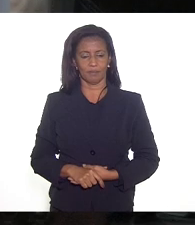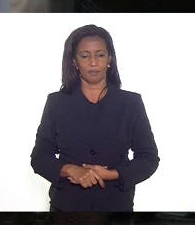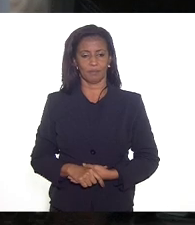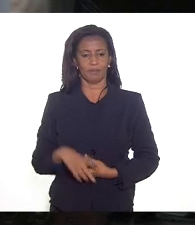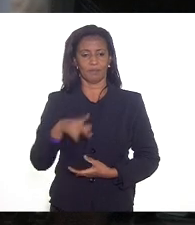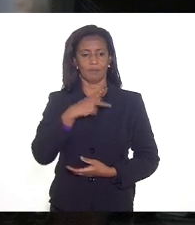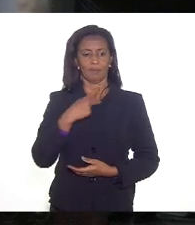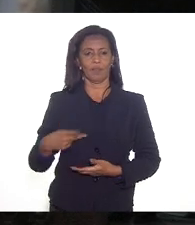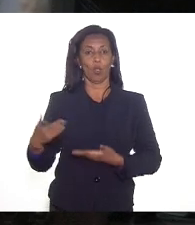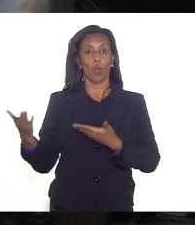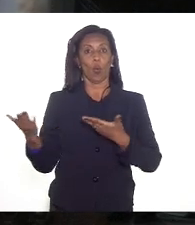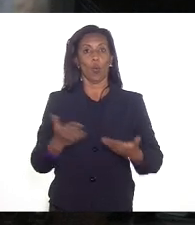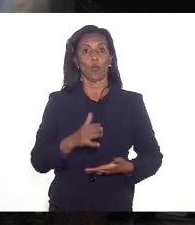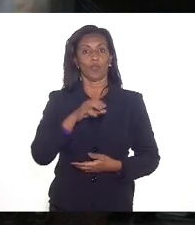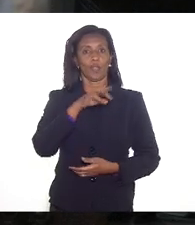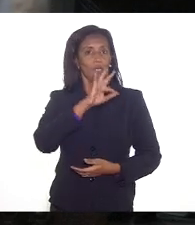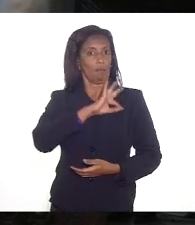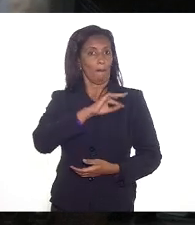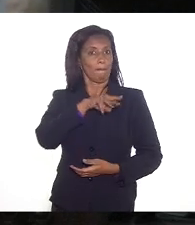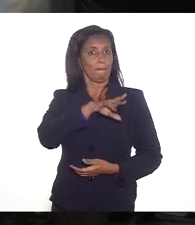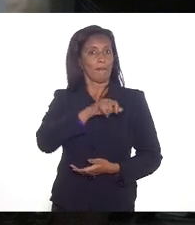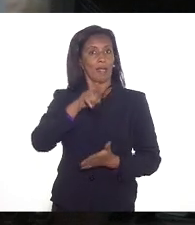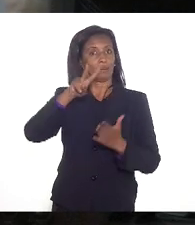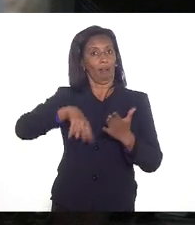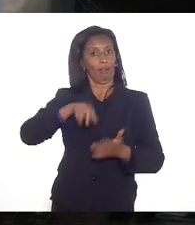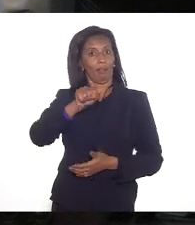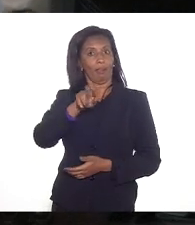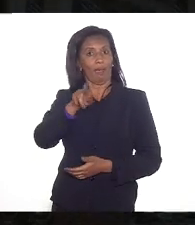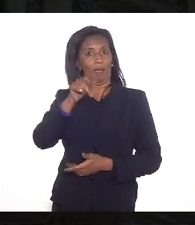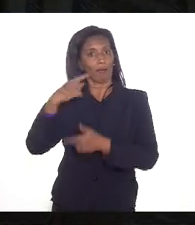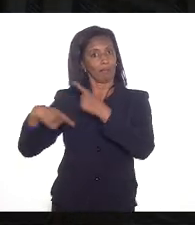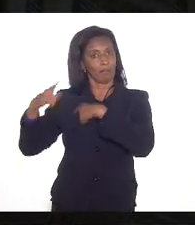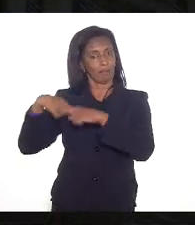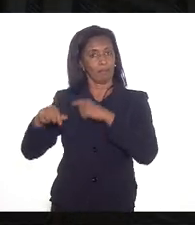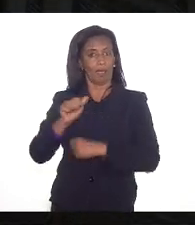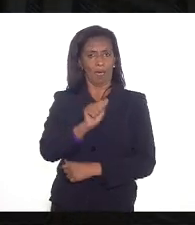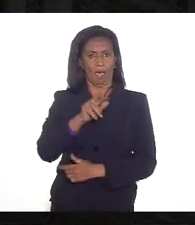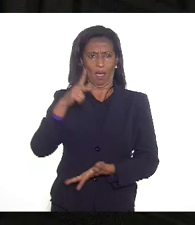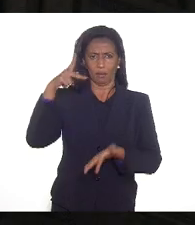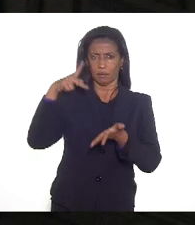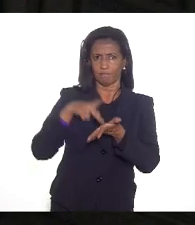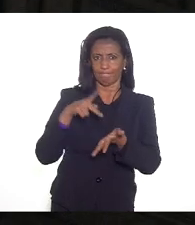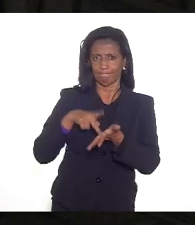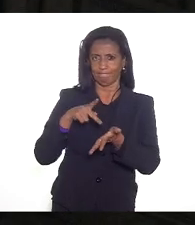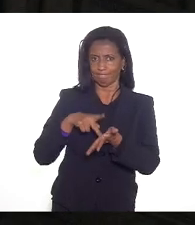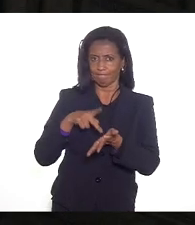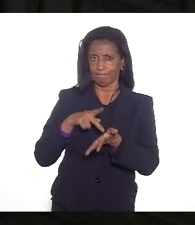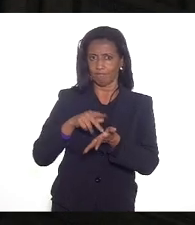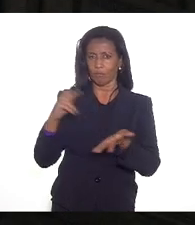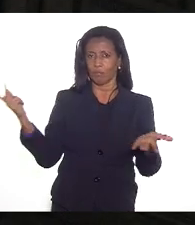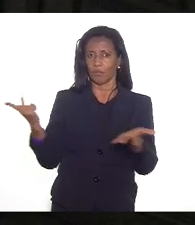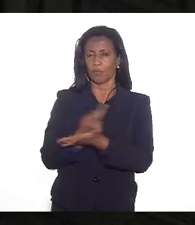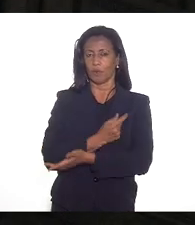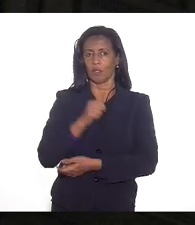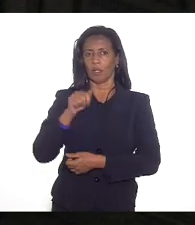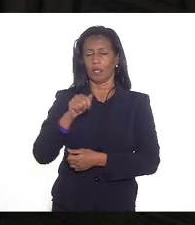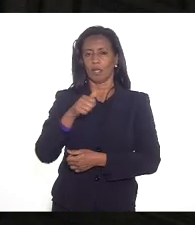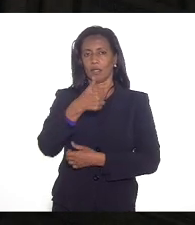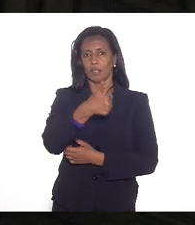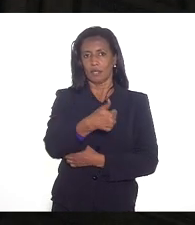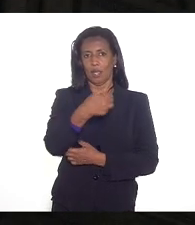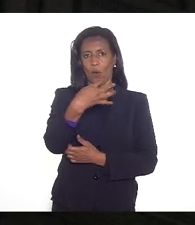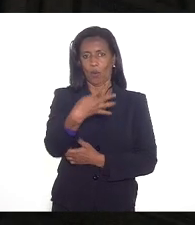presidência convida deputada Martha Rocha fazer a leitura da ata da sessão anterior reflete com exatidão o ocorrido